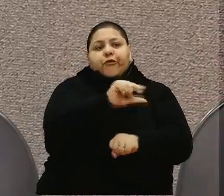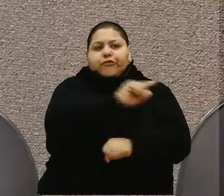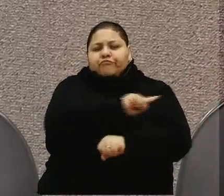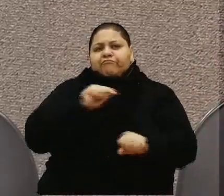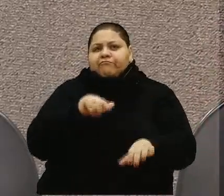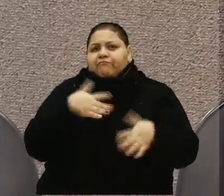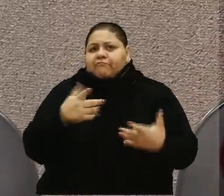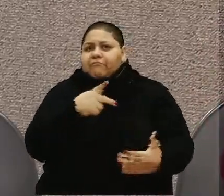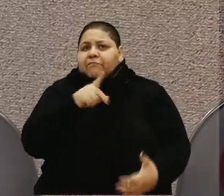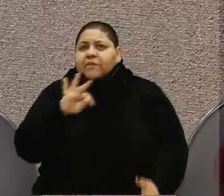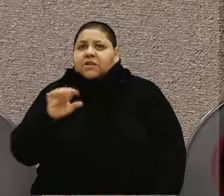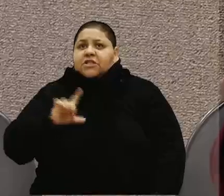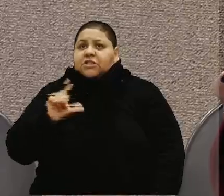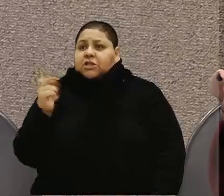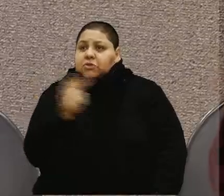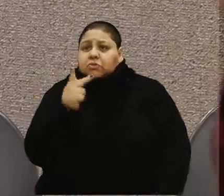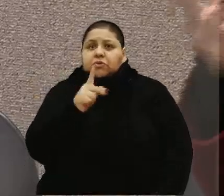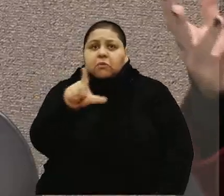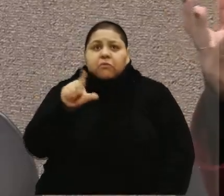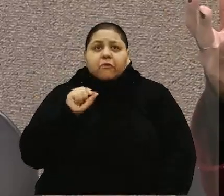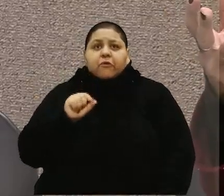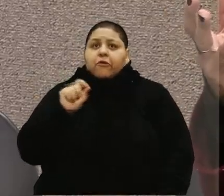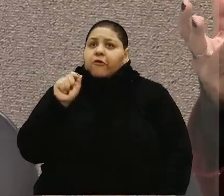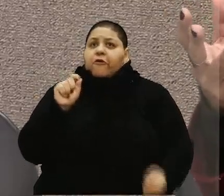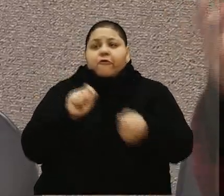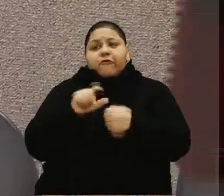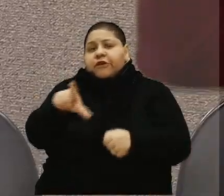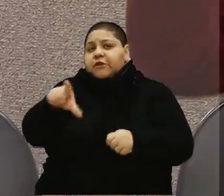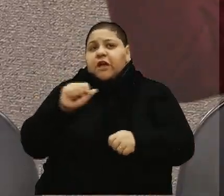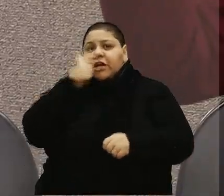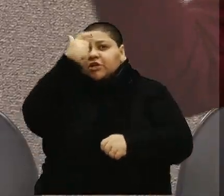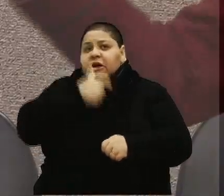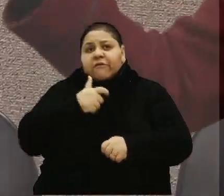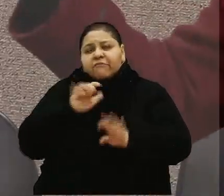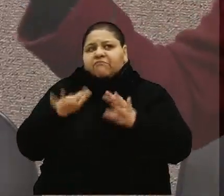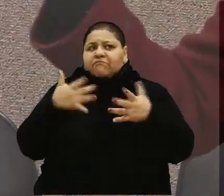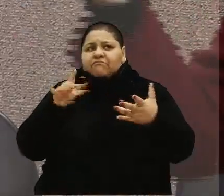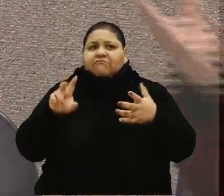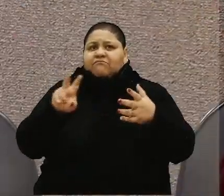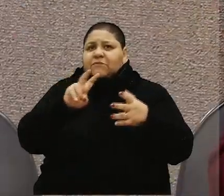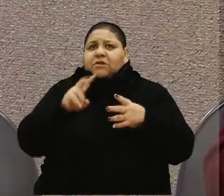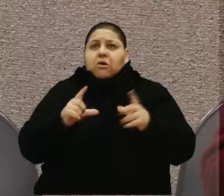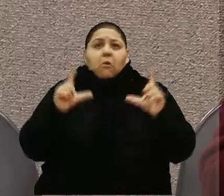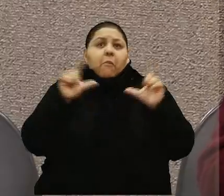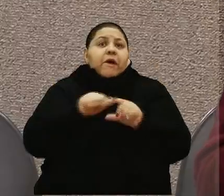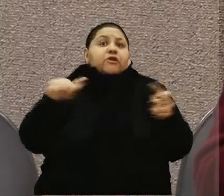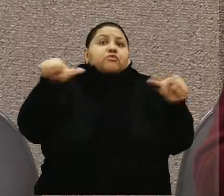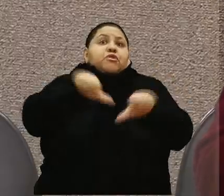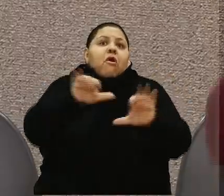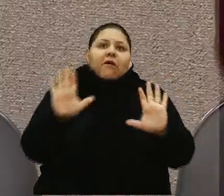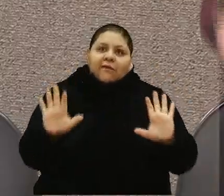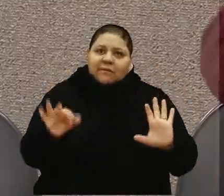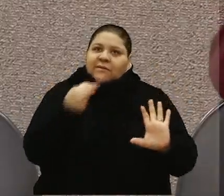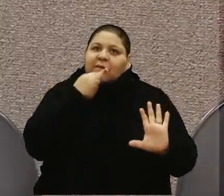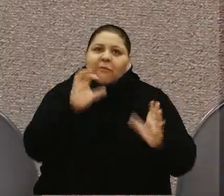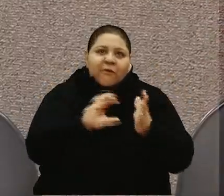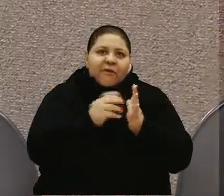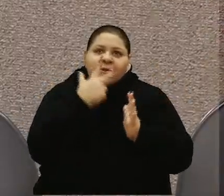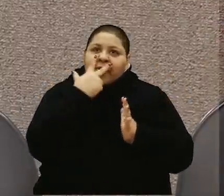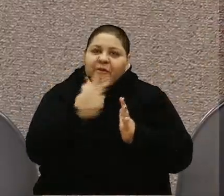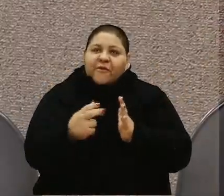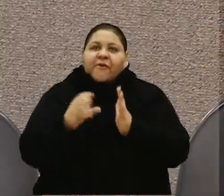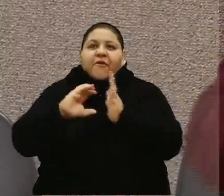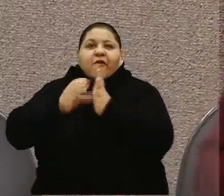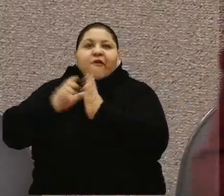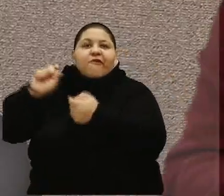o PT tinha lá duas opções. Fez a sua escolha do que achava talvez o menos pior na opinião do partido. Assim como os